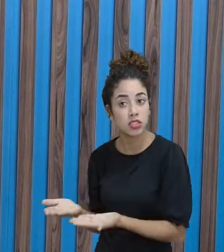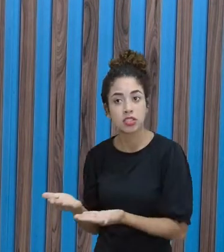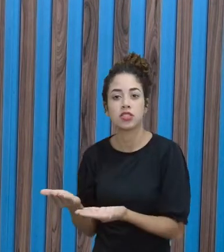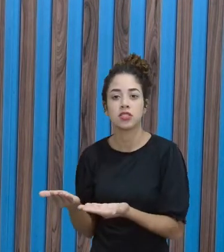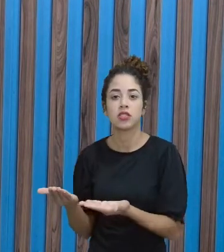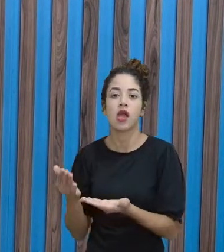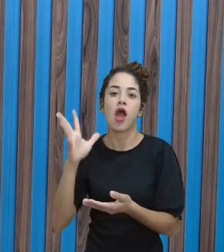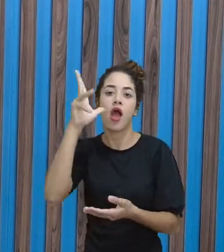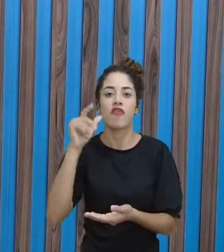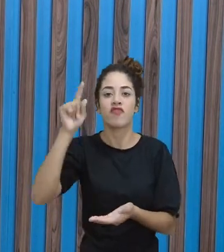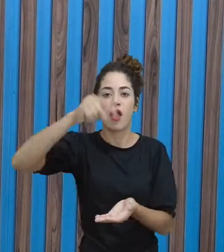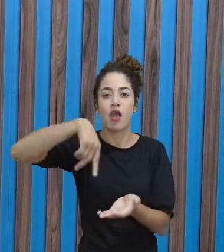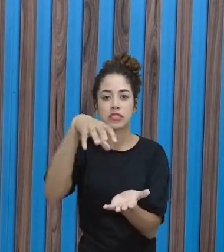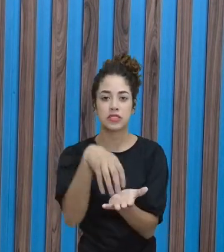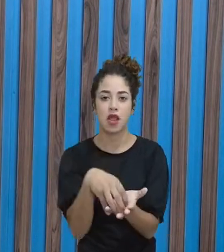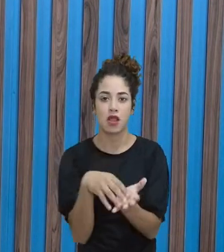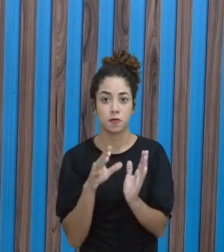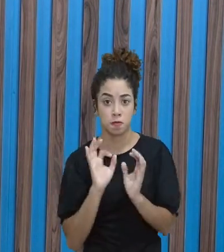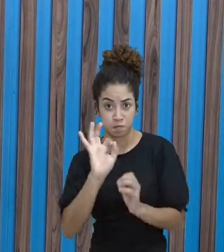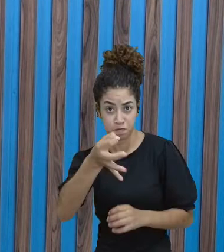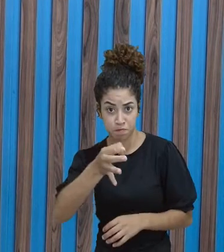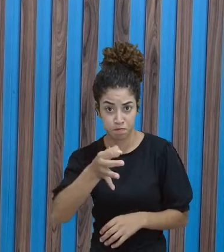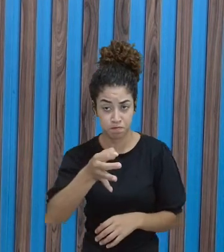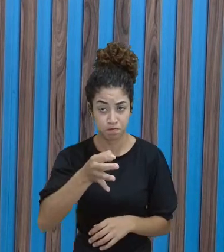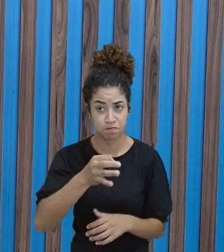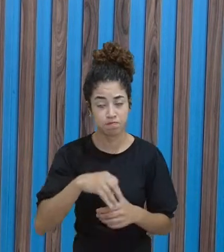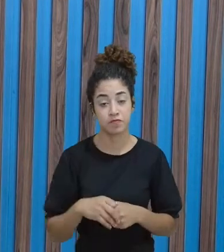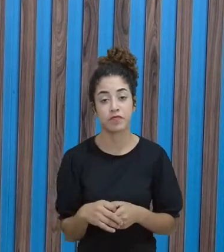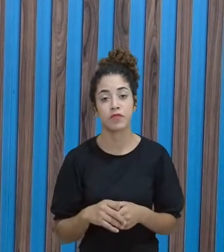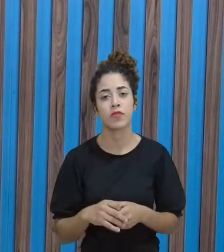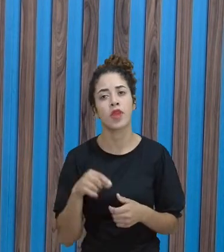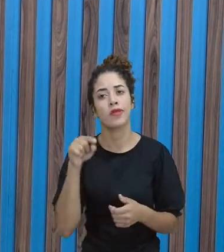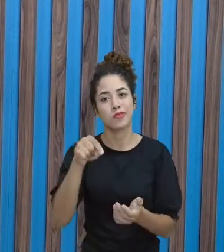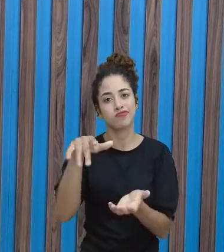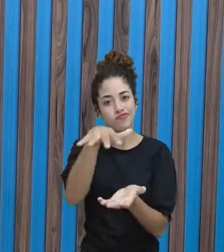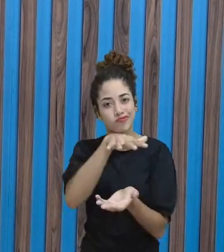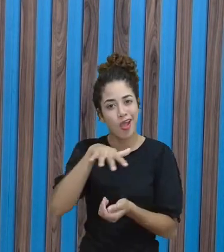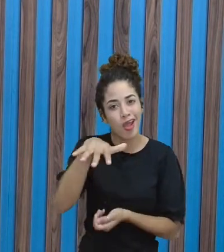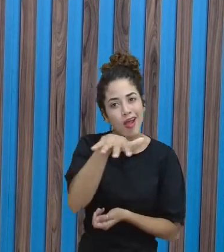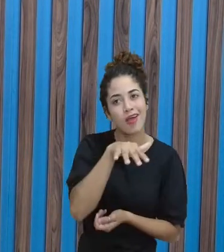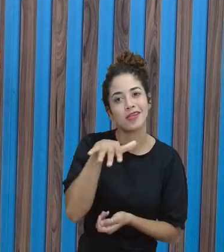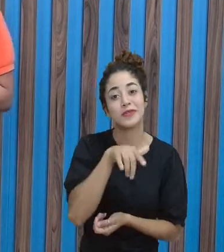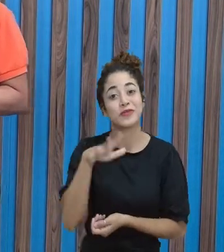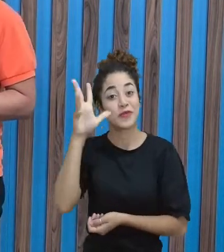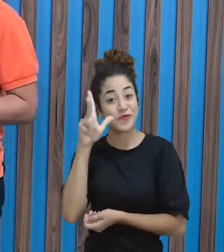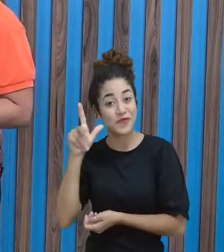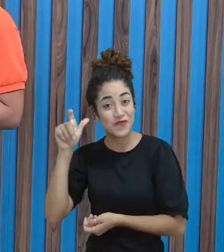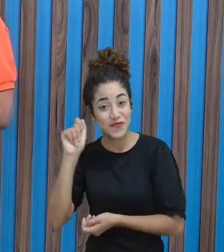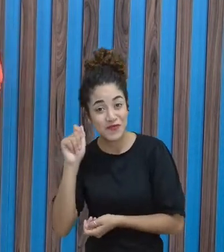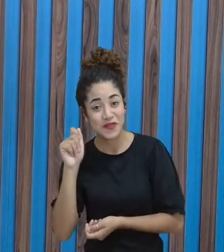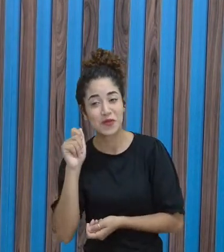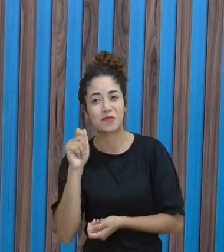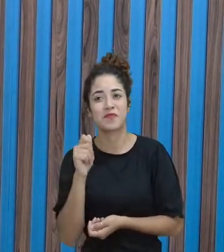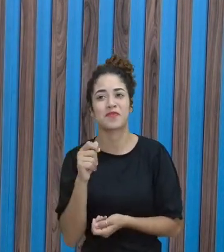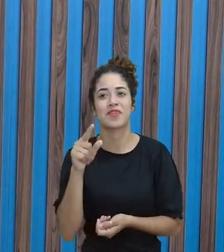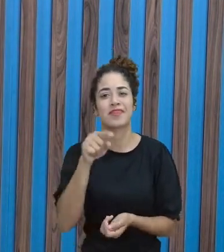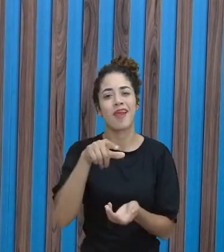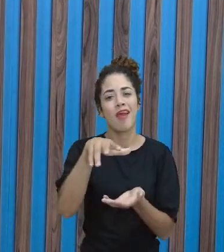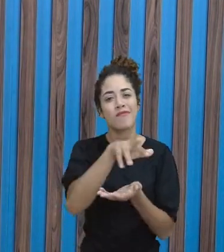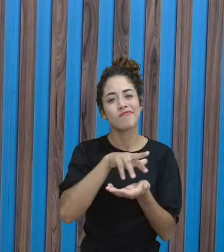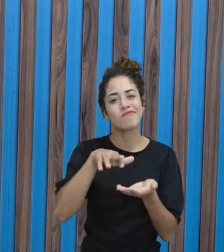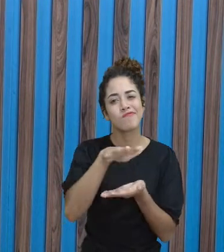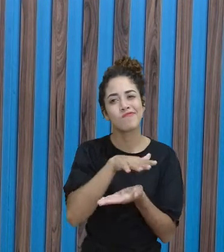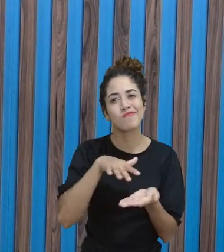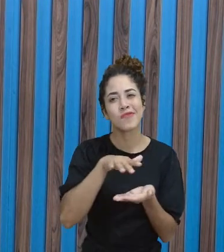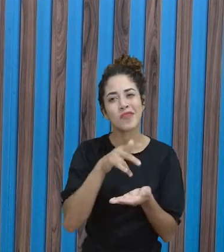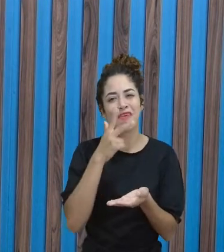no centro. Beleza? Então aqui está o continente africano, né? O continente que está na região tropical, por isso ele